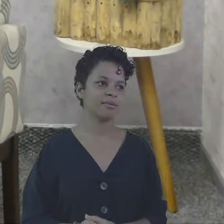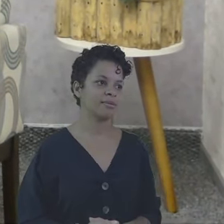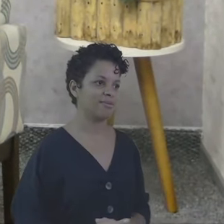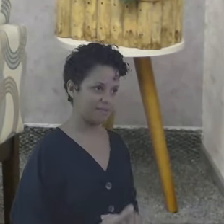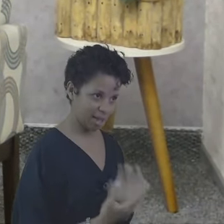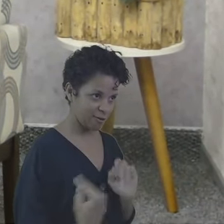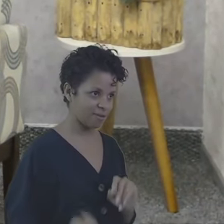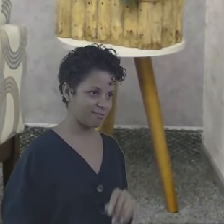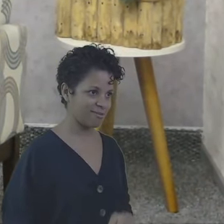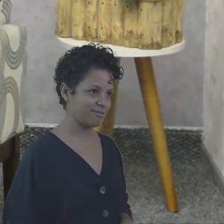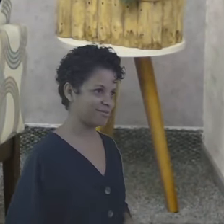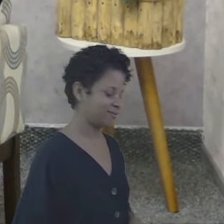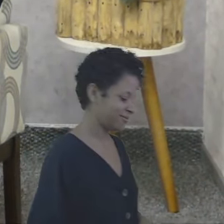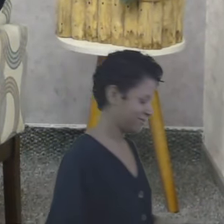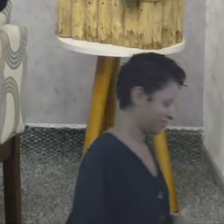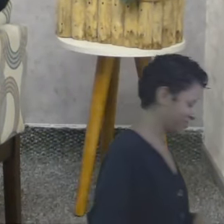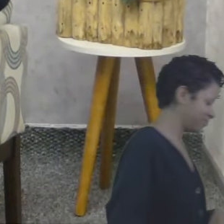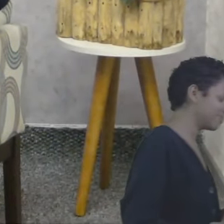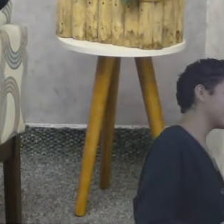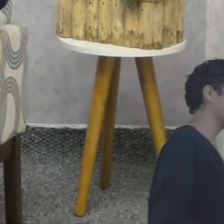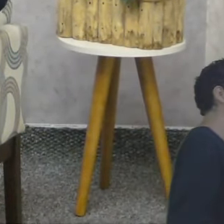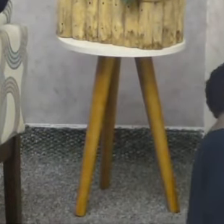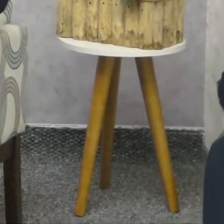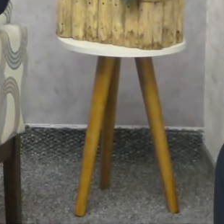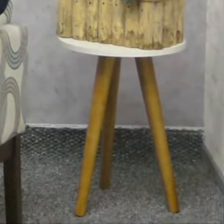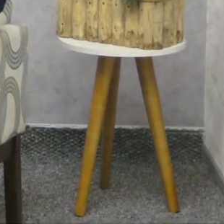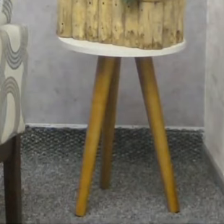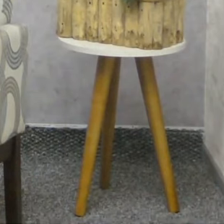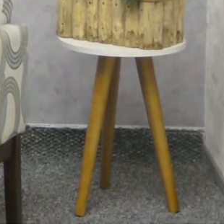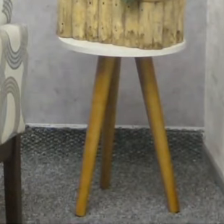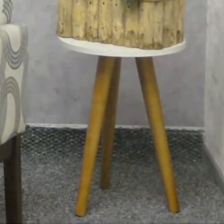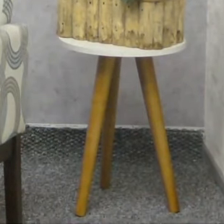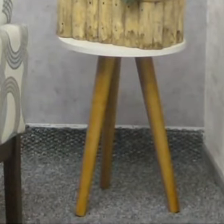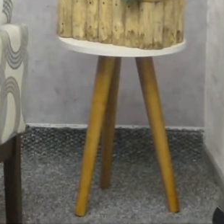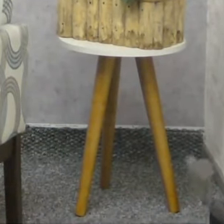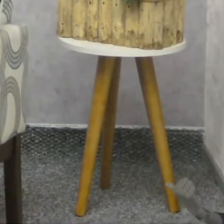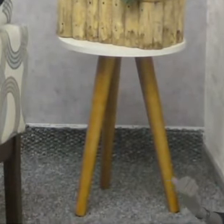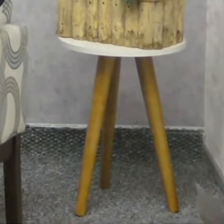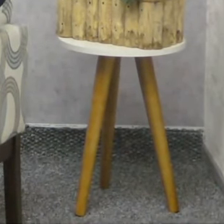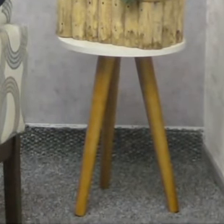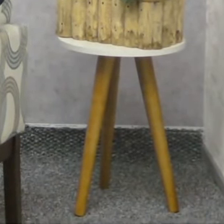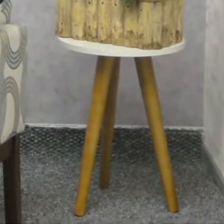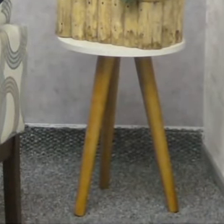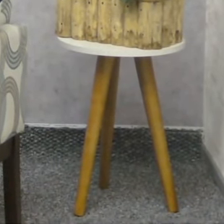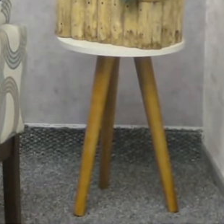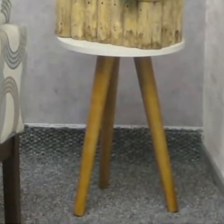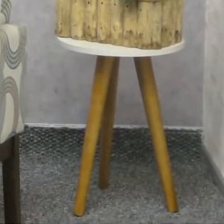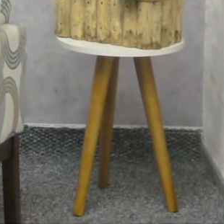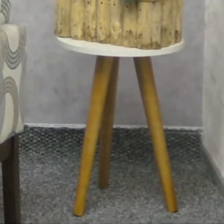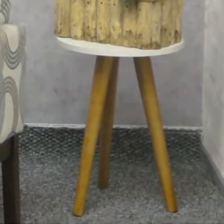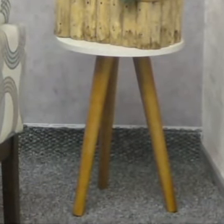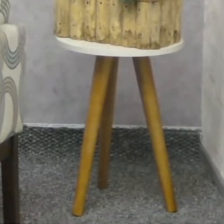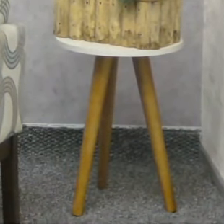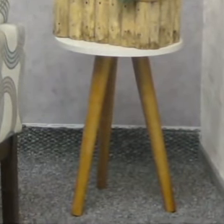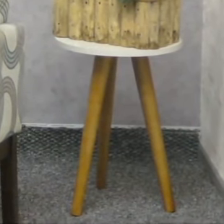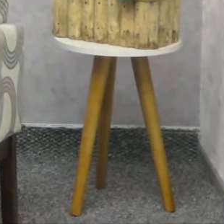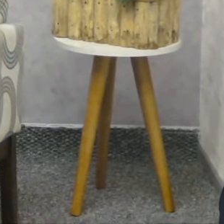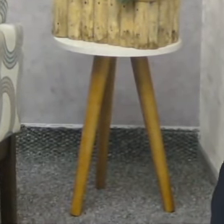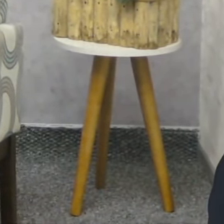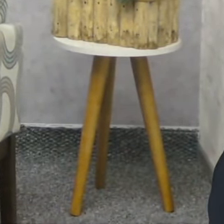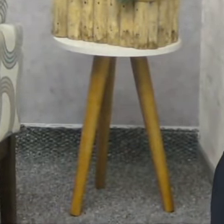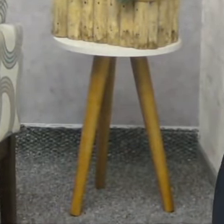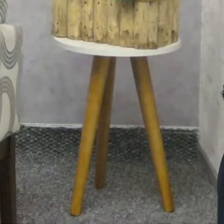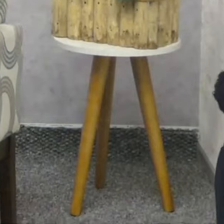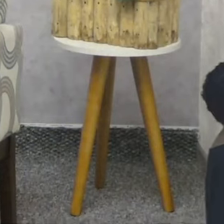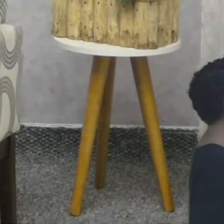a superficialidade, mas com a essência do Evangelho revelado em sua palavra. Eu já estou aqui com a minha velha Bíblia, preparados para estudar um